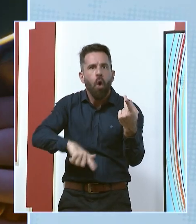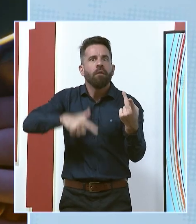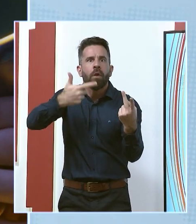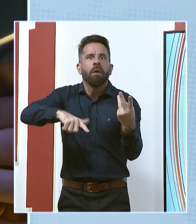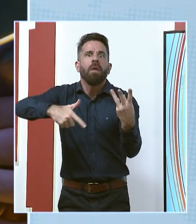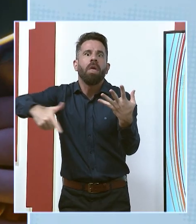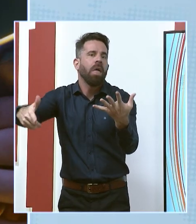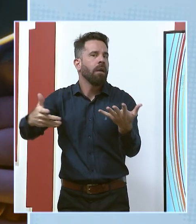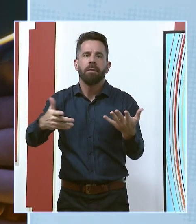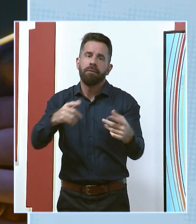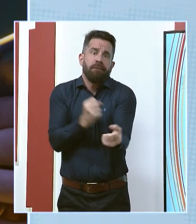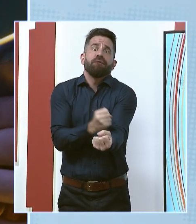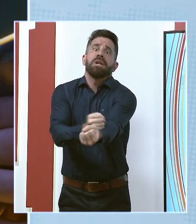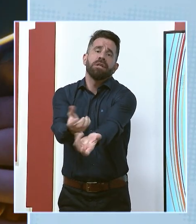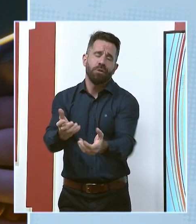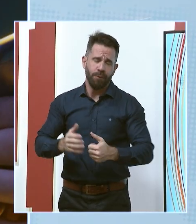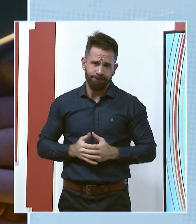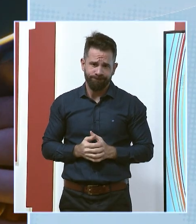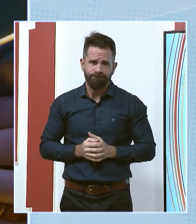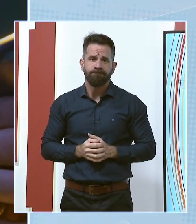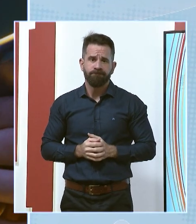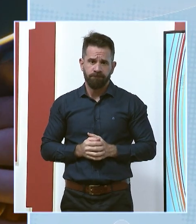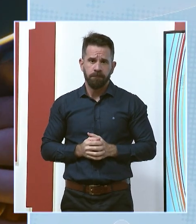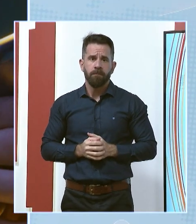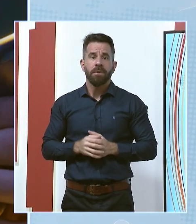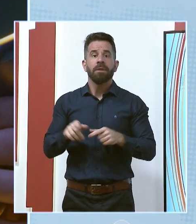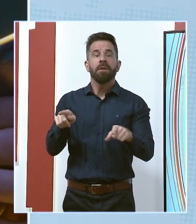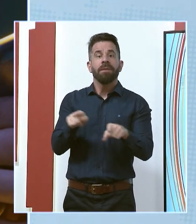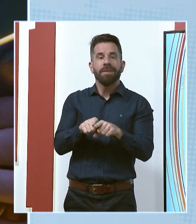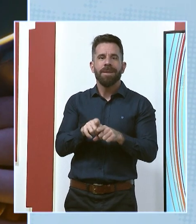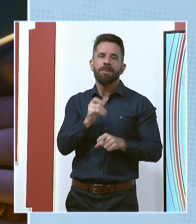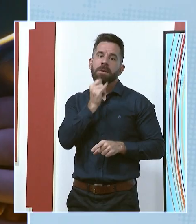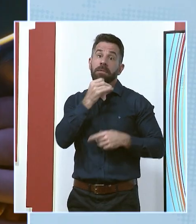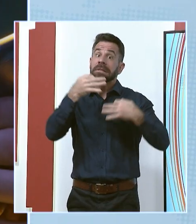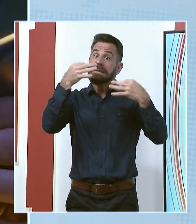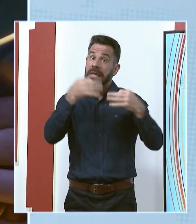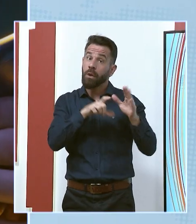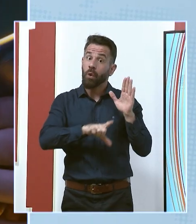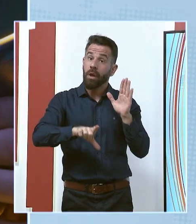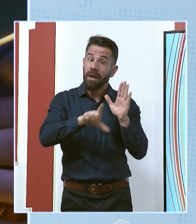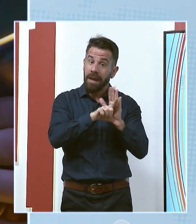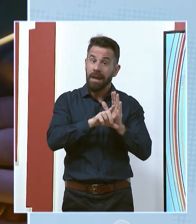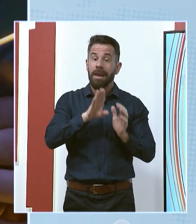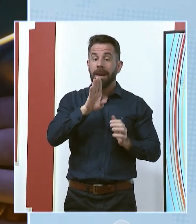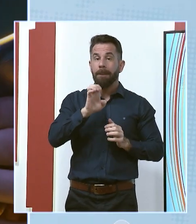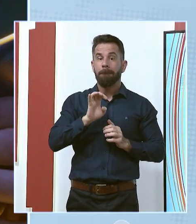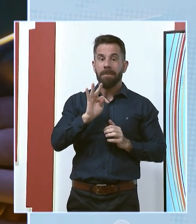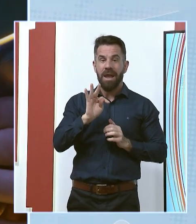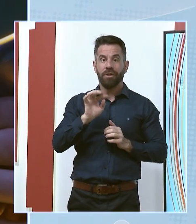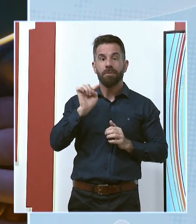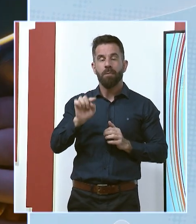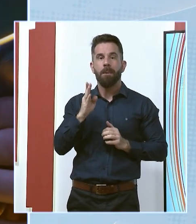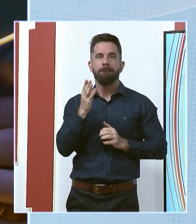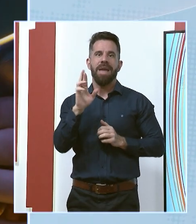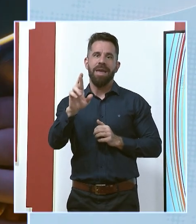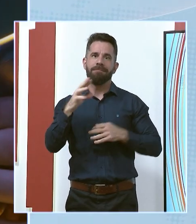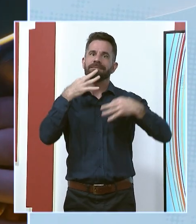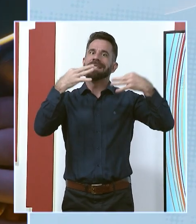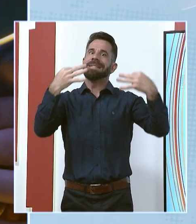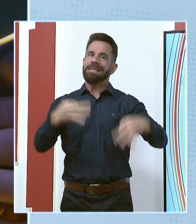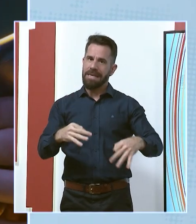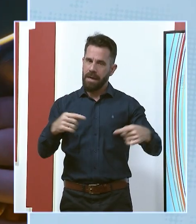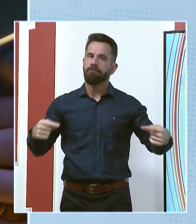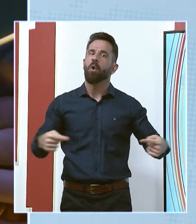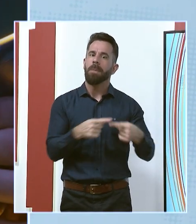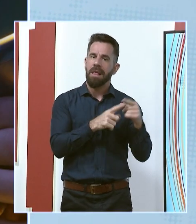legalizadas são as que têm a terminação .bet.br no endereço. Há ainda uma lista na página